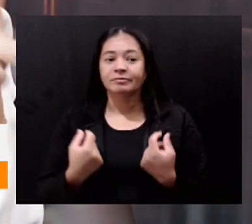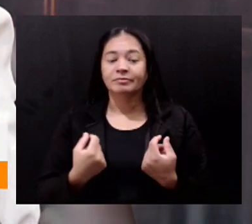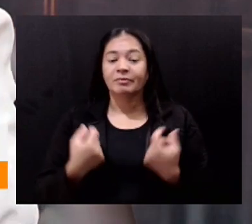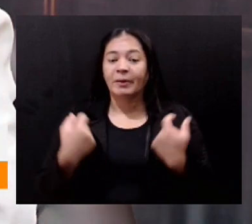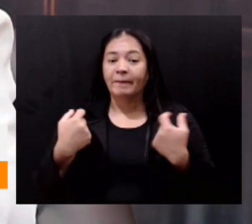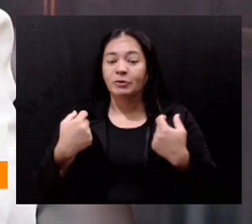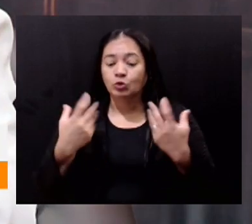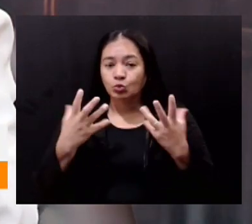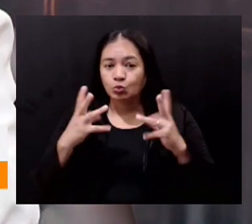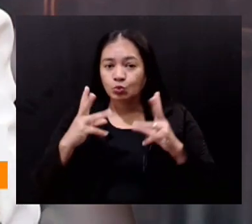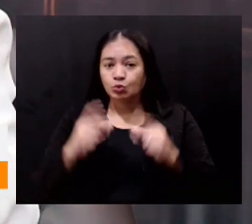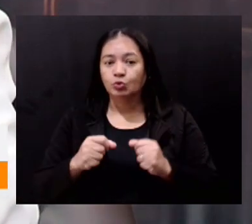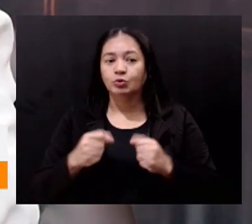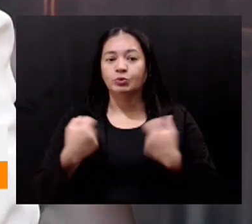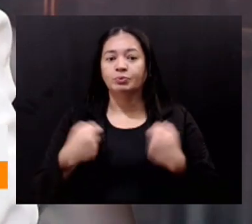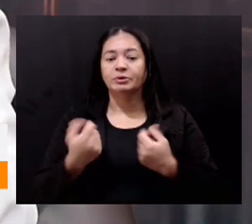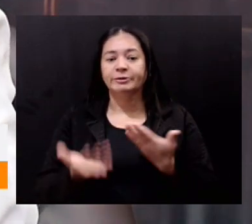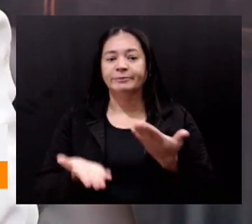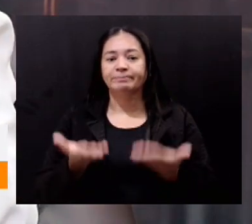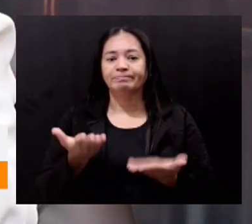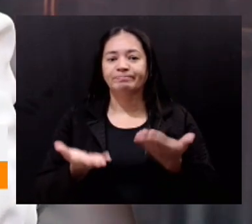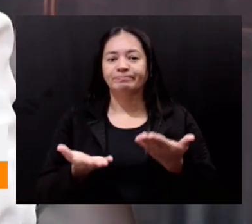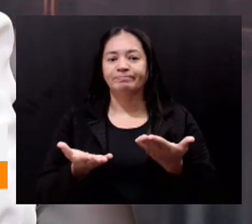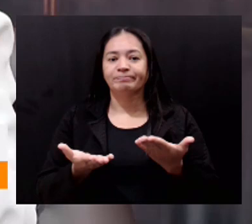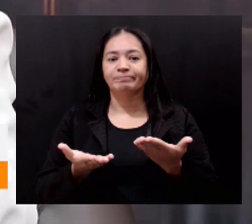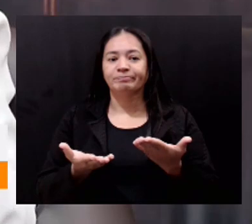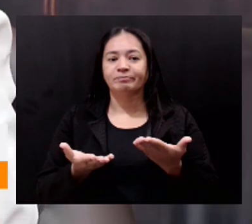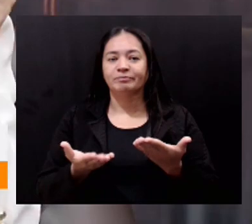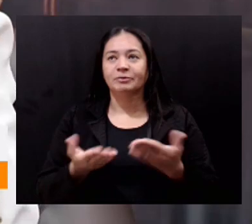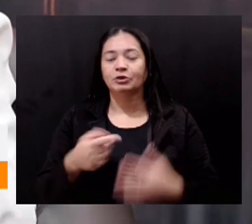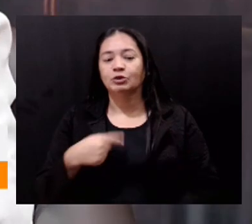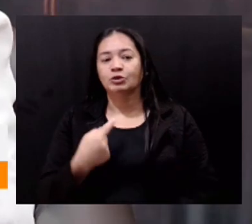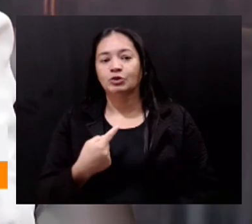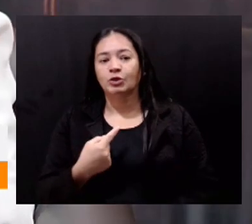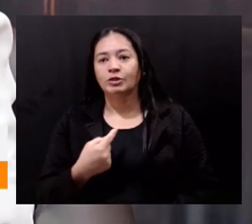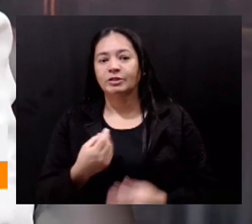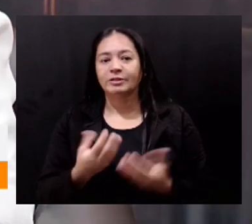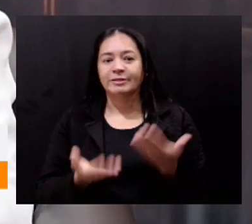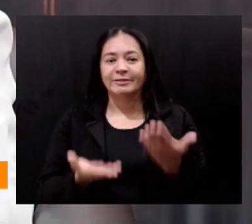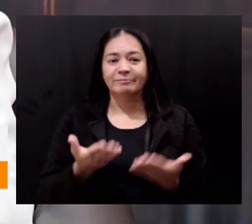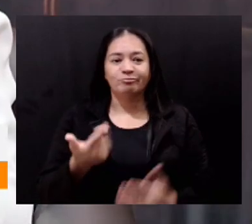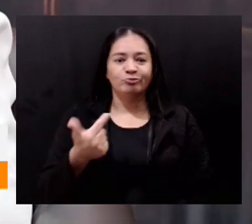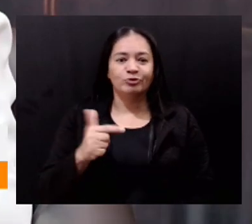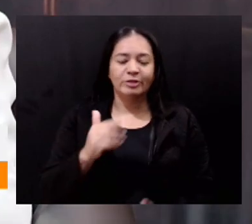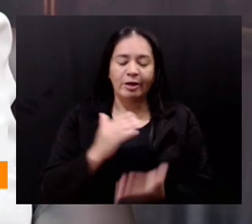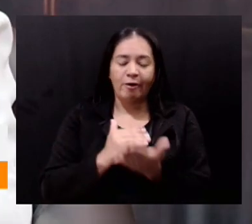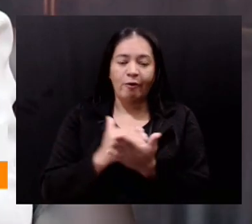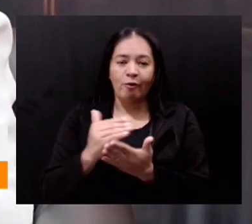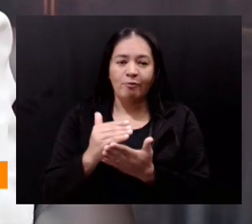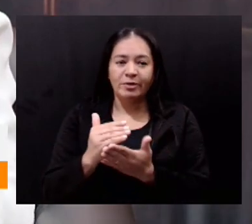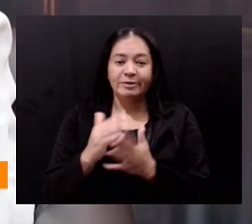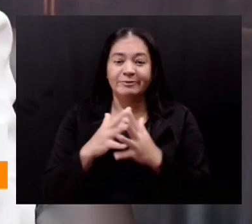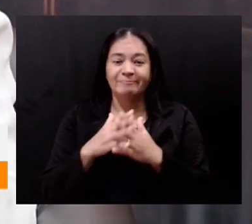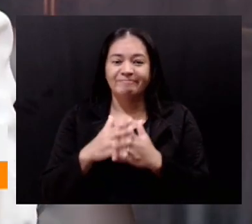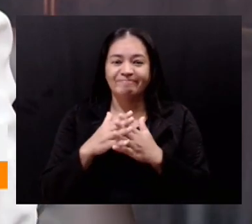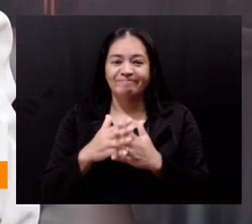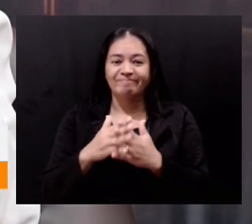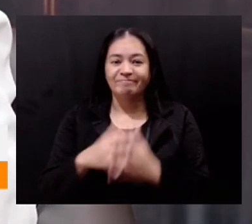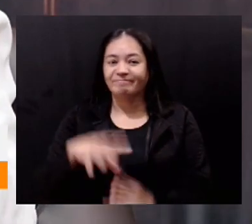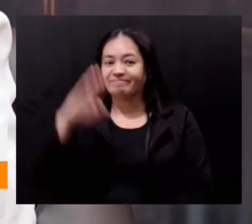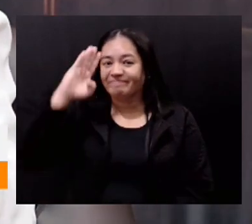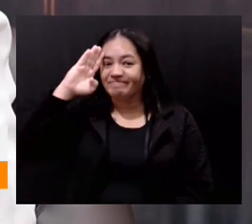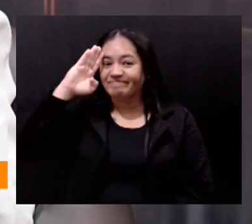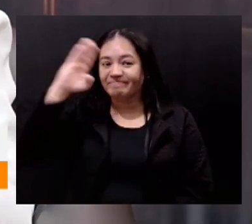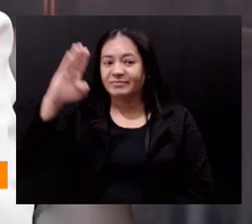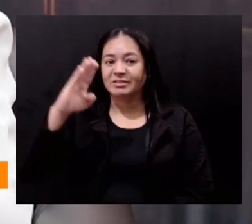vida. Então, quando a gente não tem esse equilíbrio, é que começa a atrapalhar, principalmente os relacionamentos,